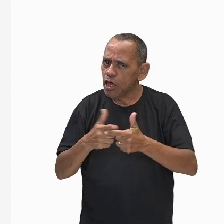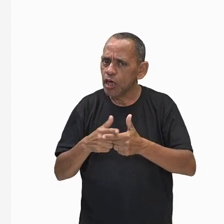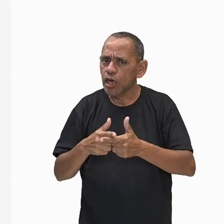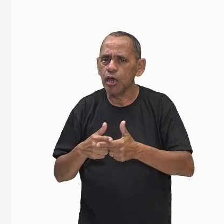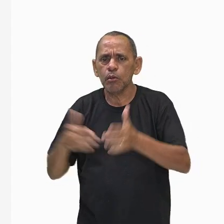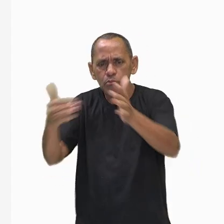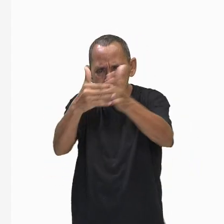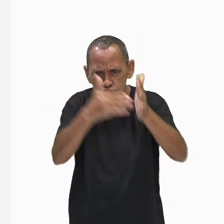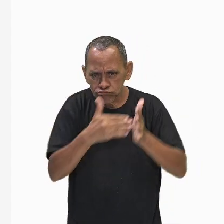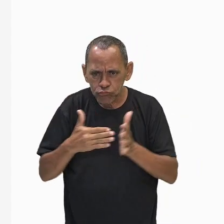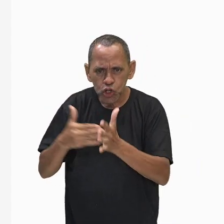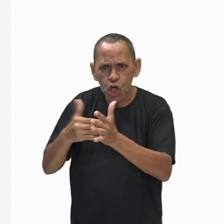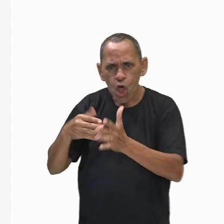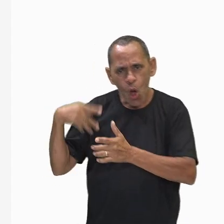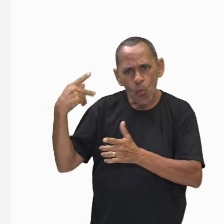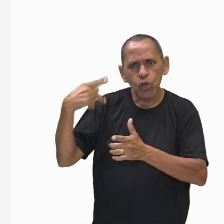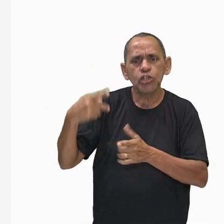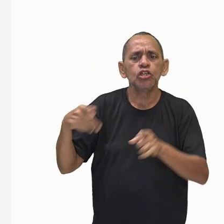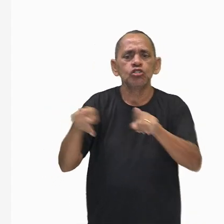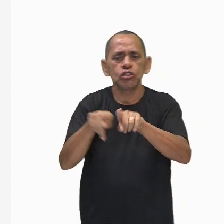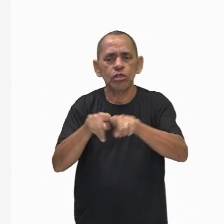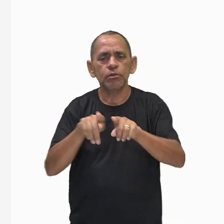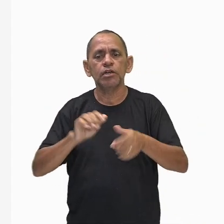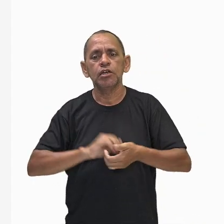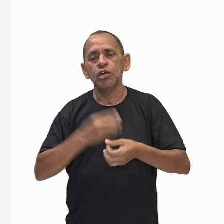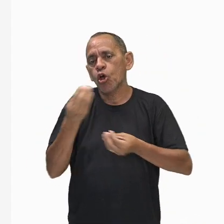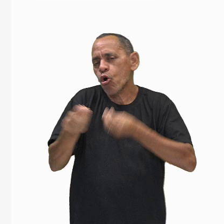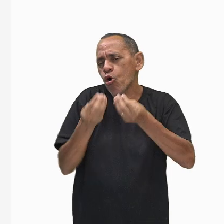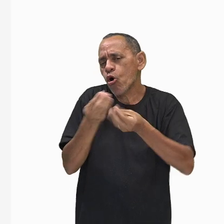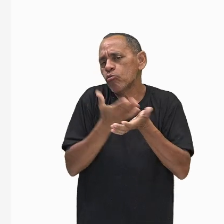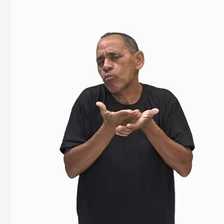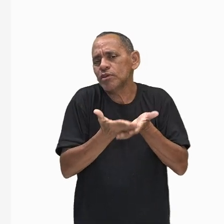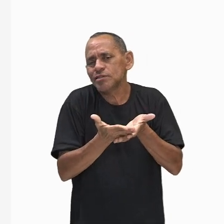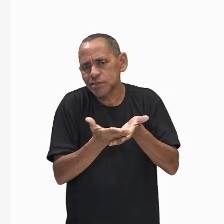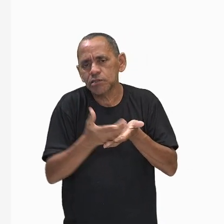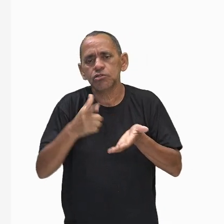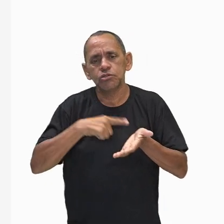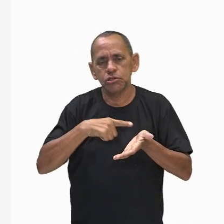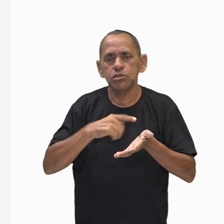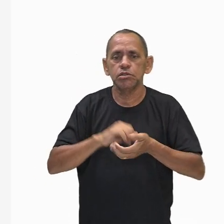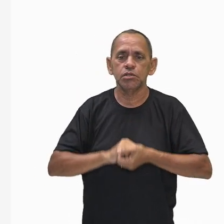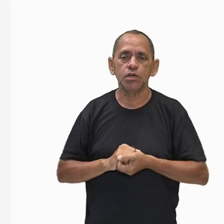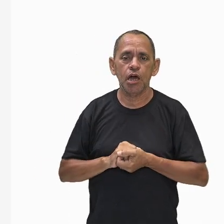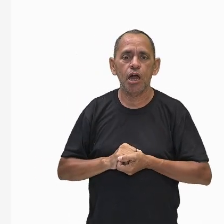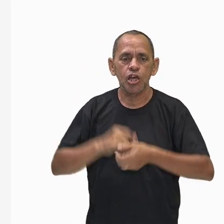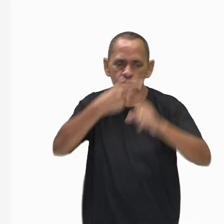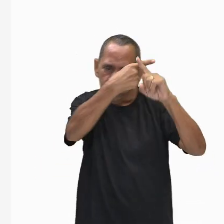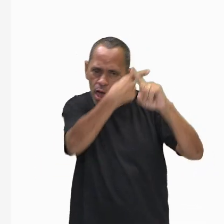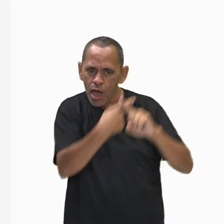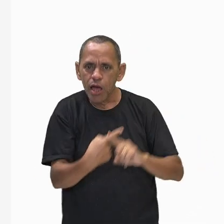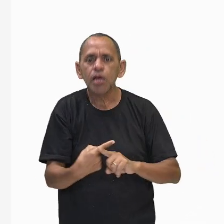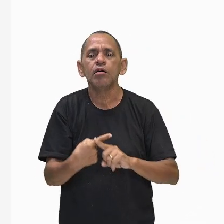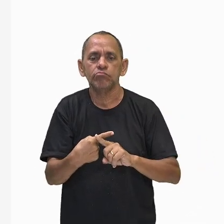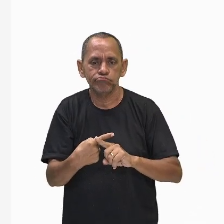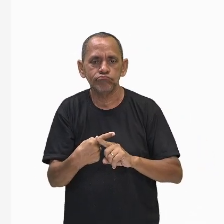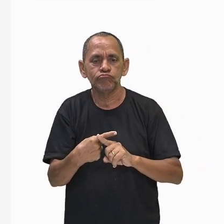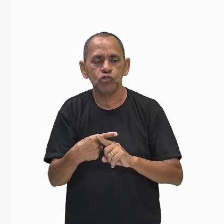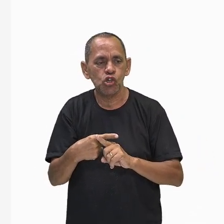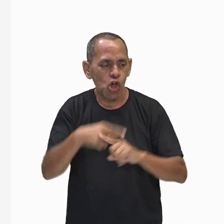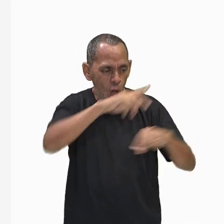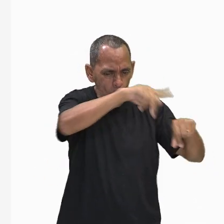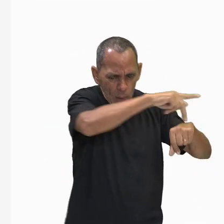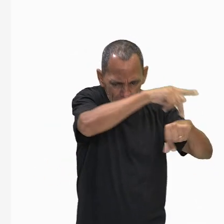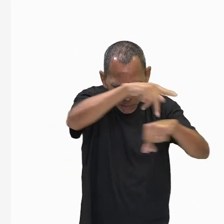políticos e esses entraves políticos acabavam criando um clima tenso de rivalidade entre esses países vizinhos, tá,